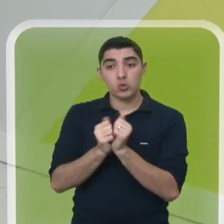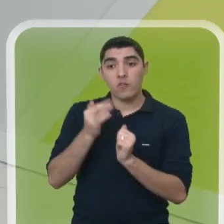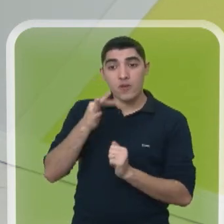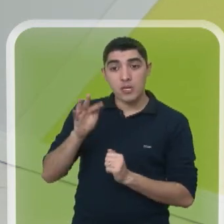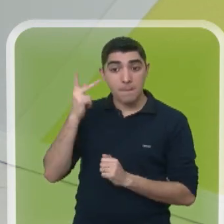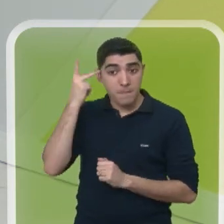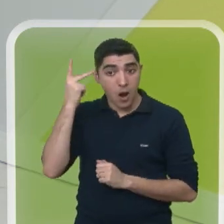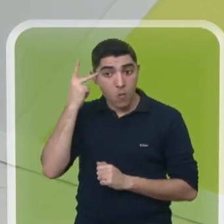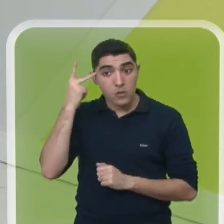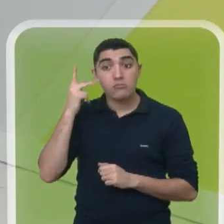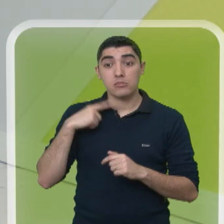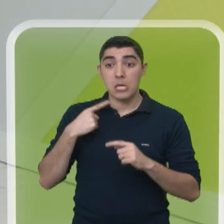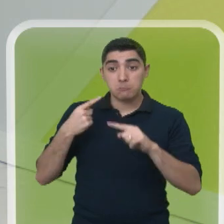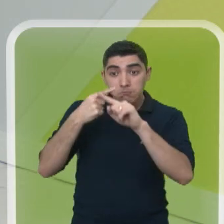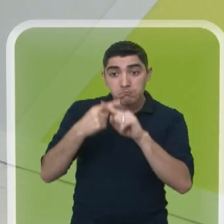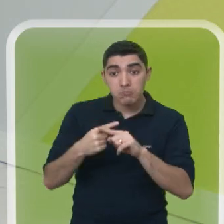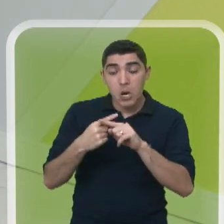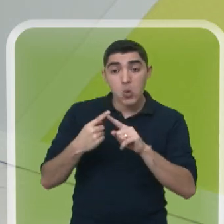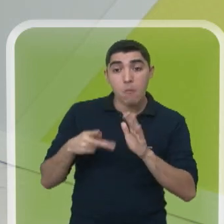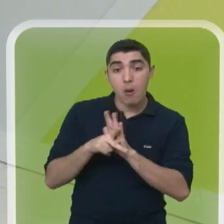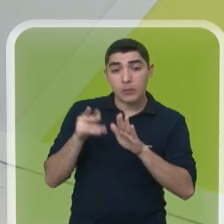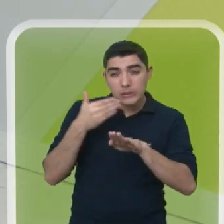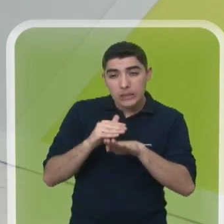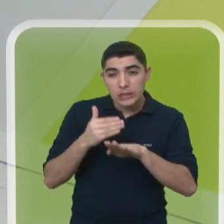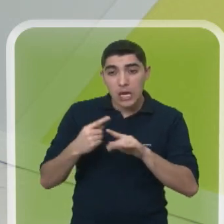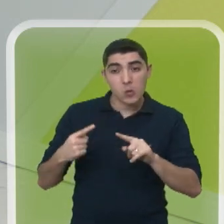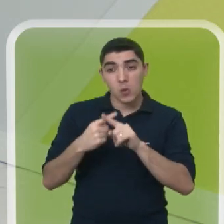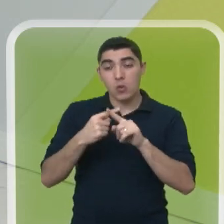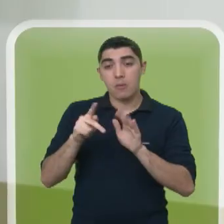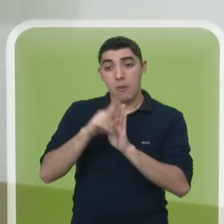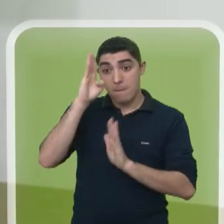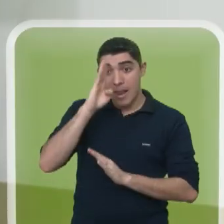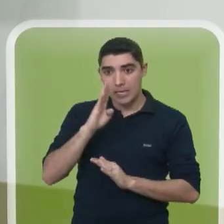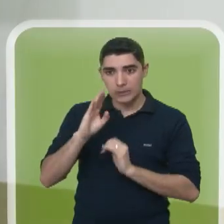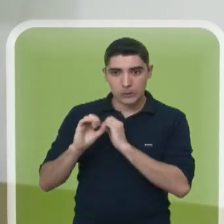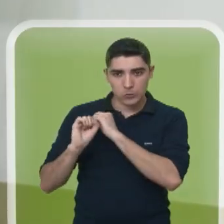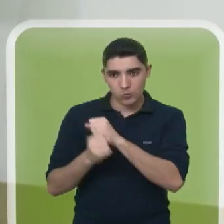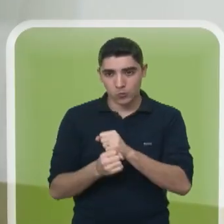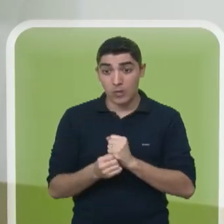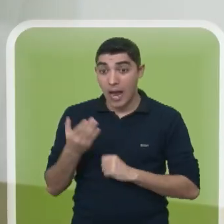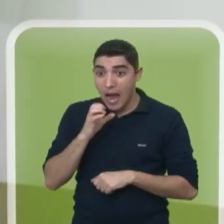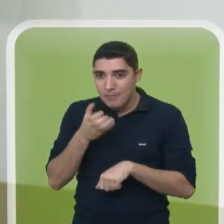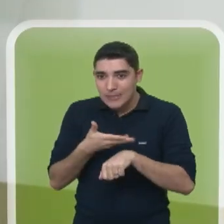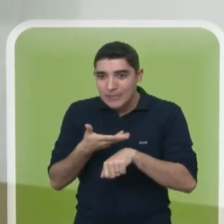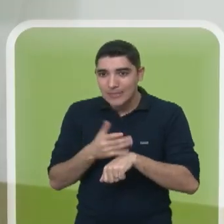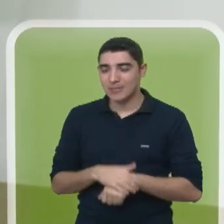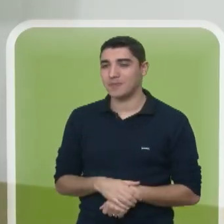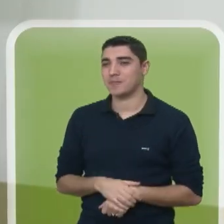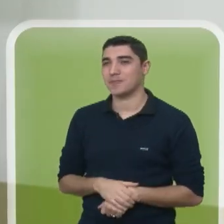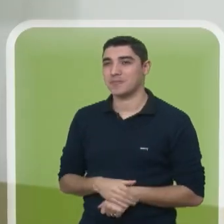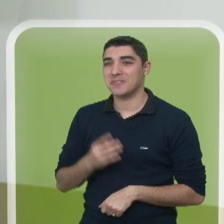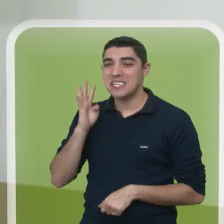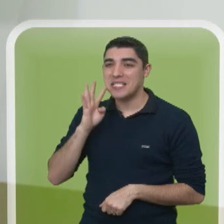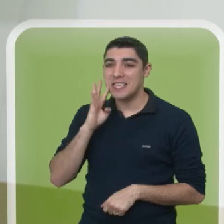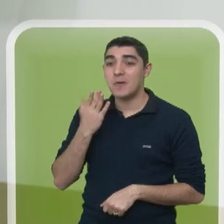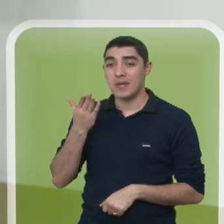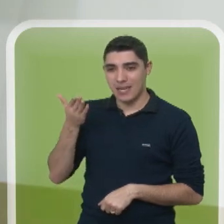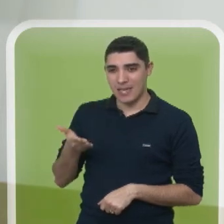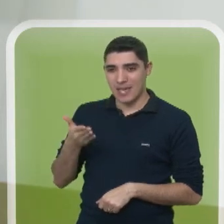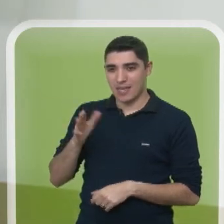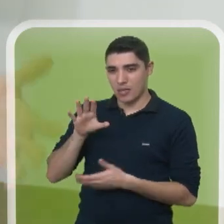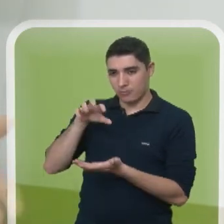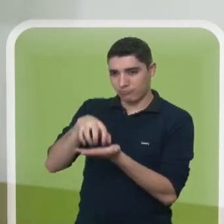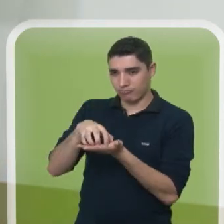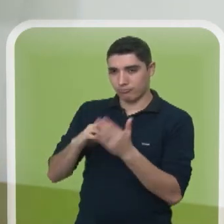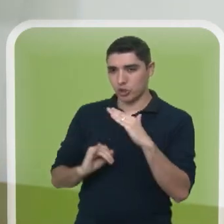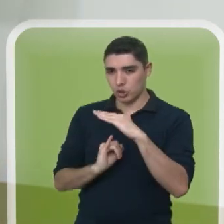atletas agora treinam para disputar o brasileiro da modalidade, Brunão, no pique. Que é interessante desse instituto, né, de